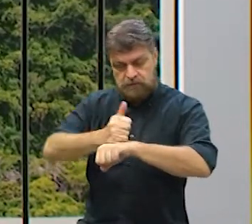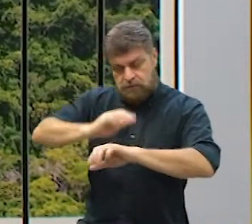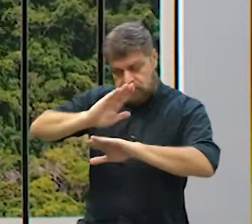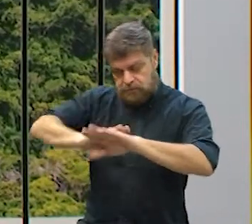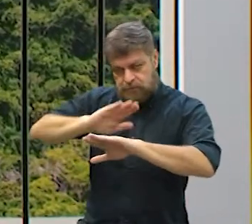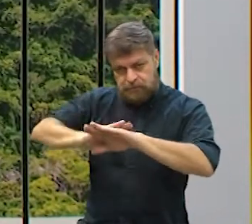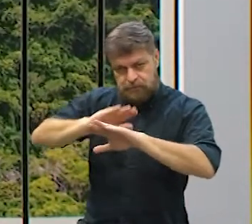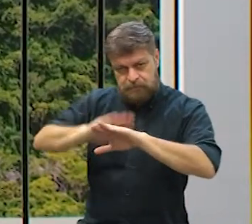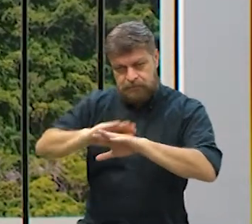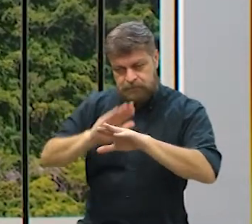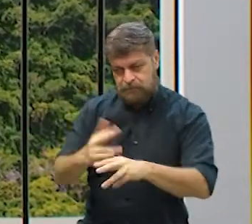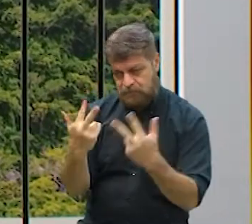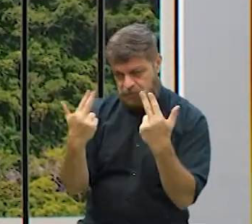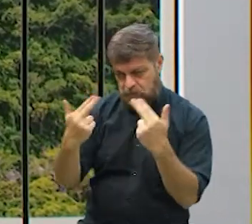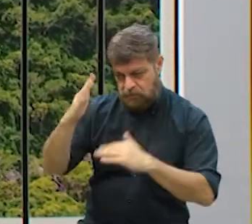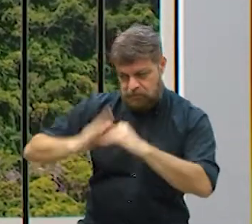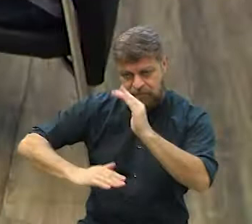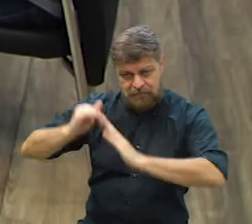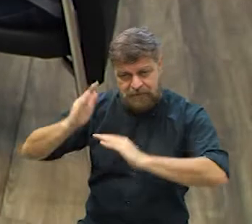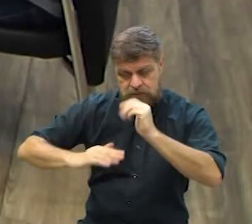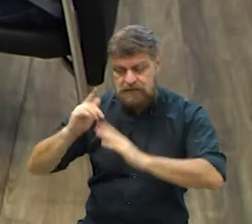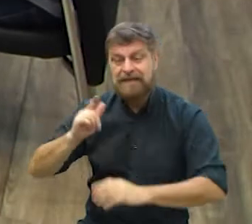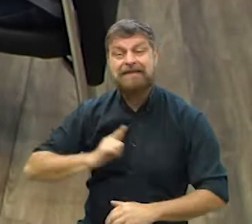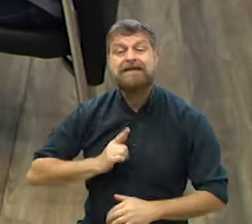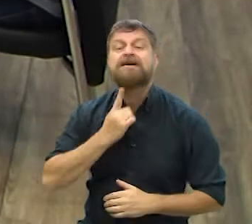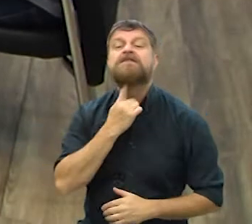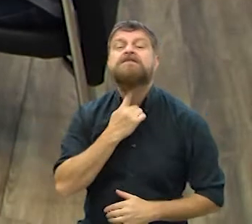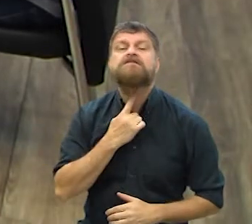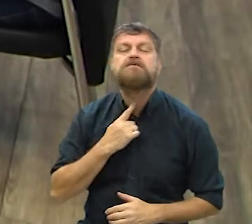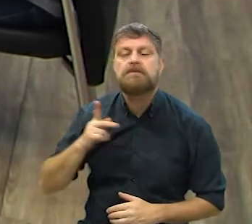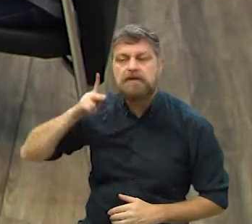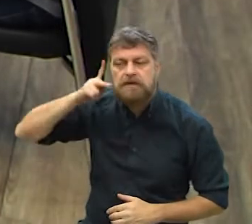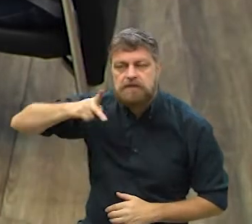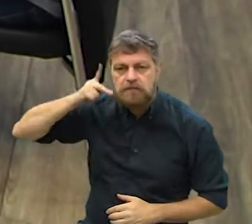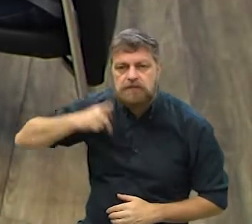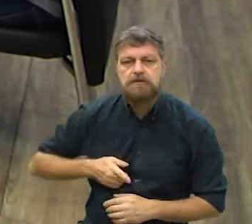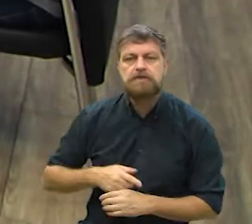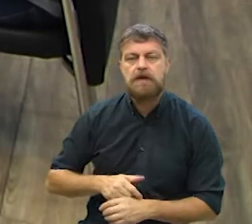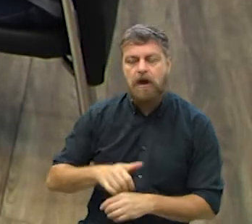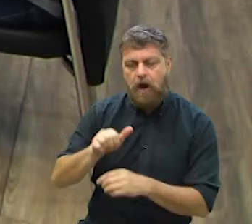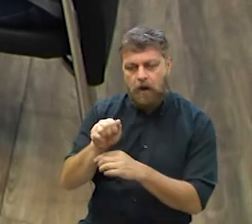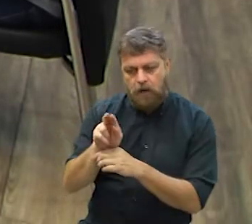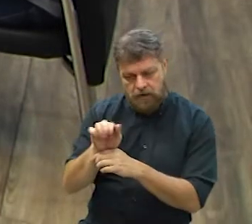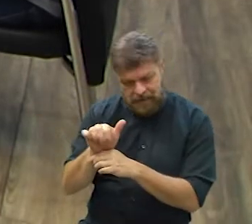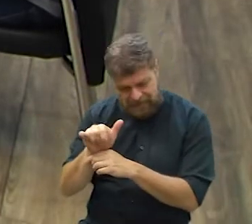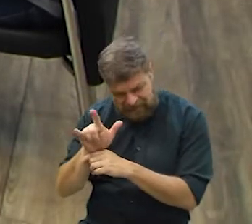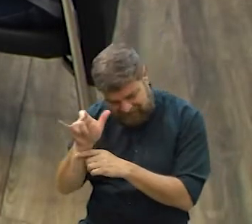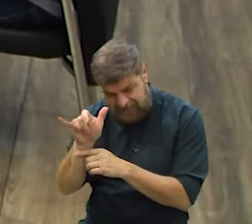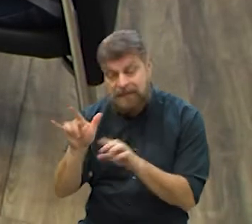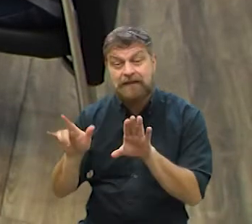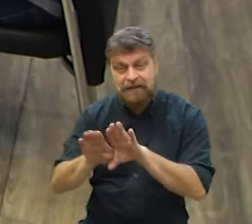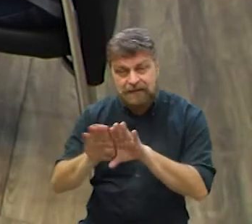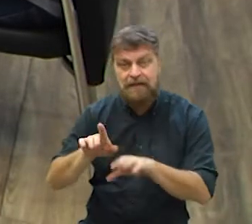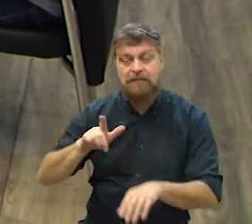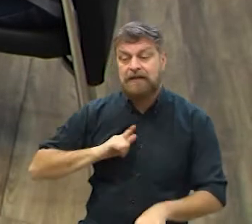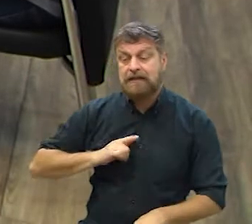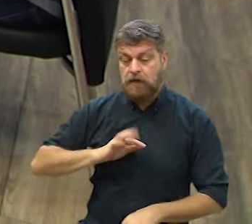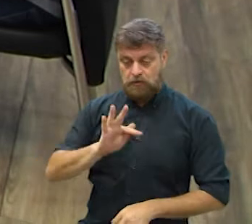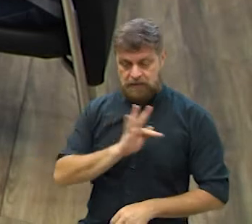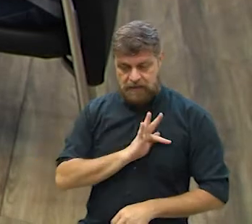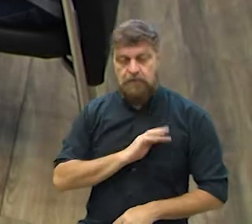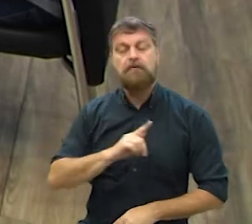lá, faça isso que eles estão fazendo. Tem que ter vontade política, o Arli tem. Tem que ter o técnico?